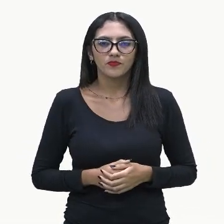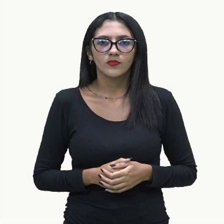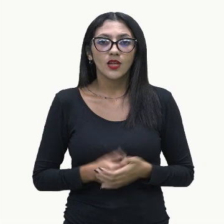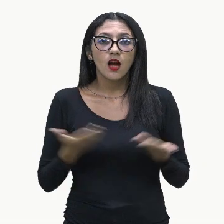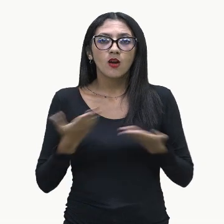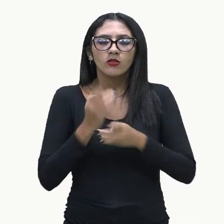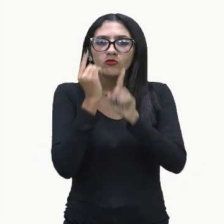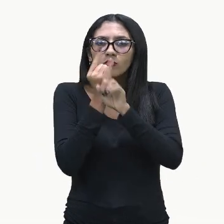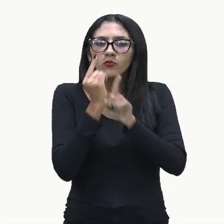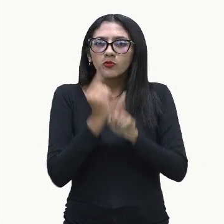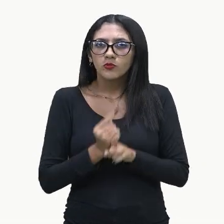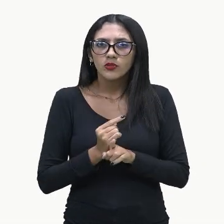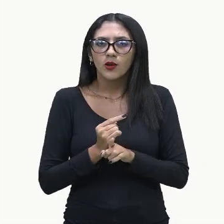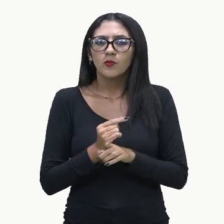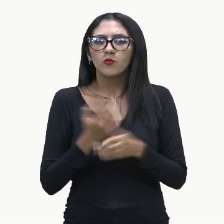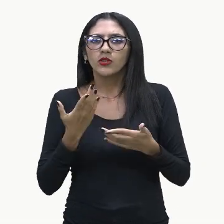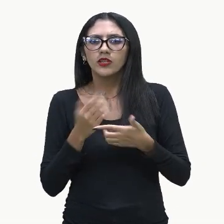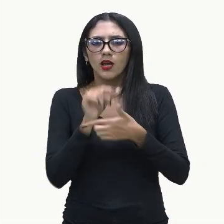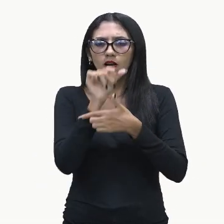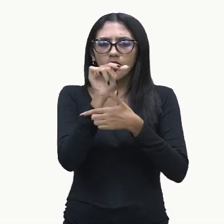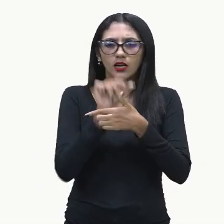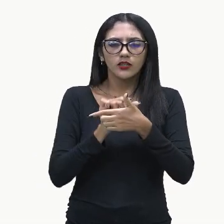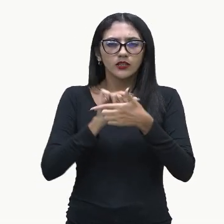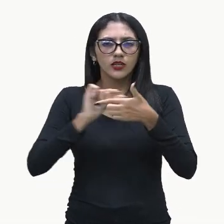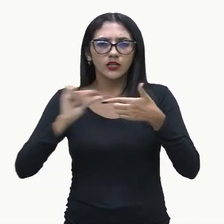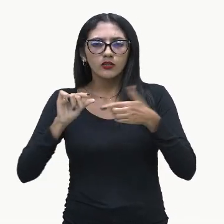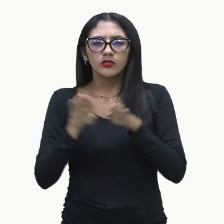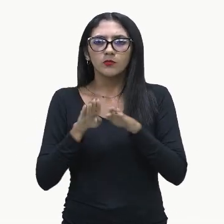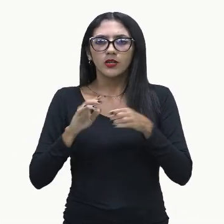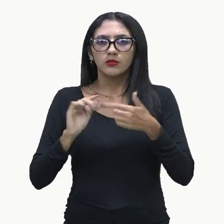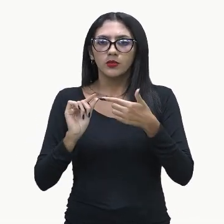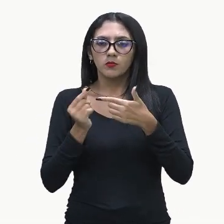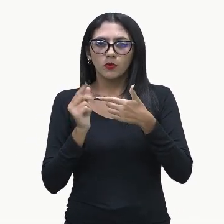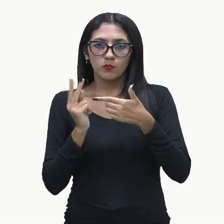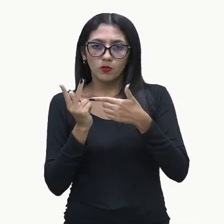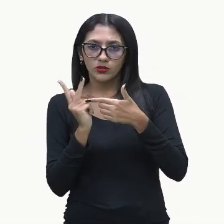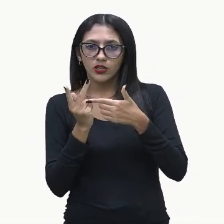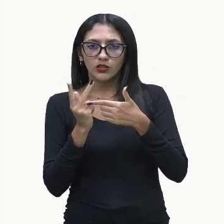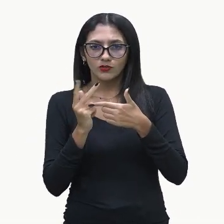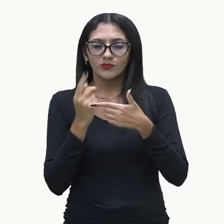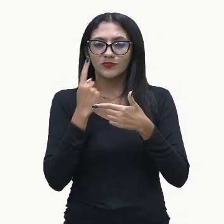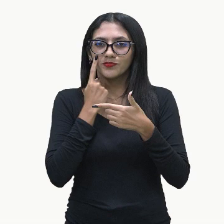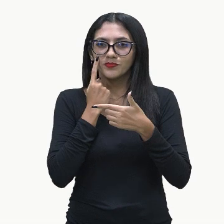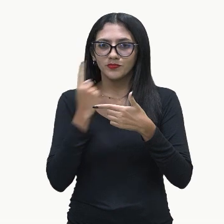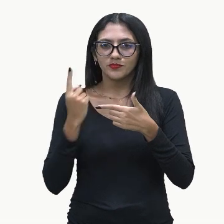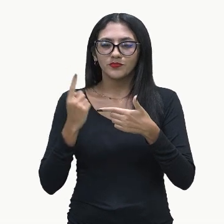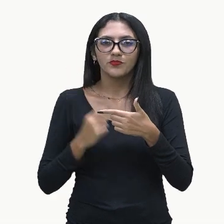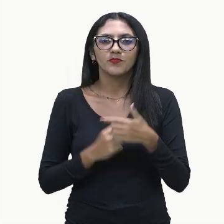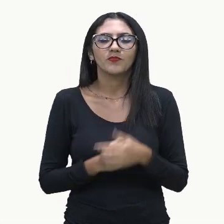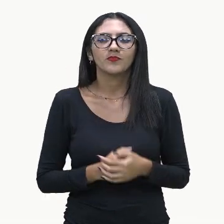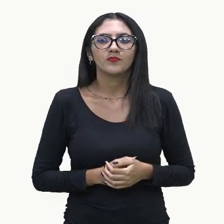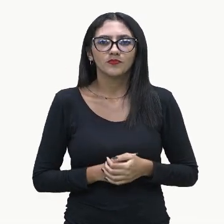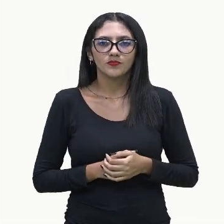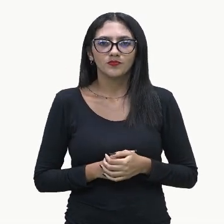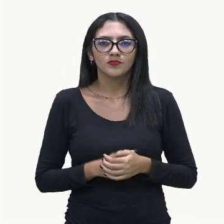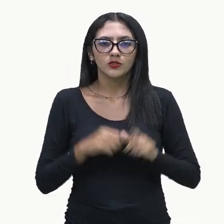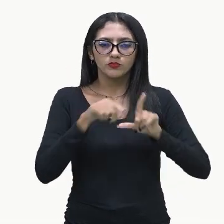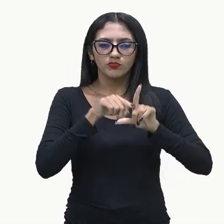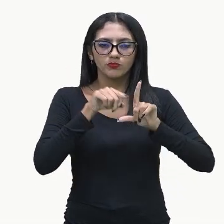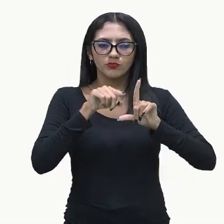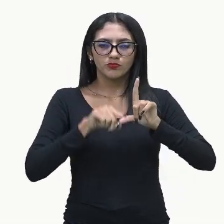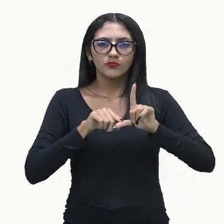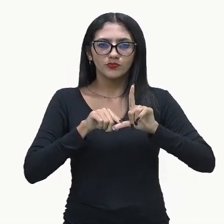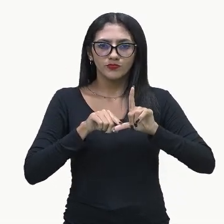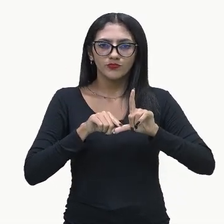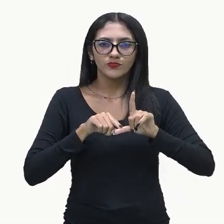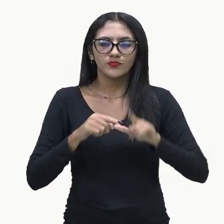catetos e quem é hipotenusa. Hipotenusa fica bem à frente do nosso ângulo reto,